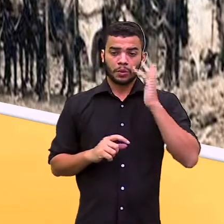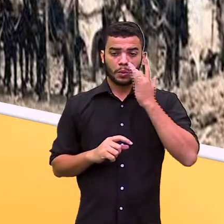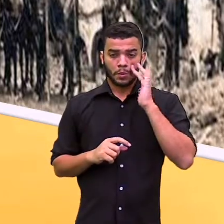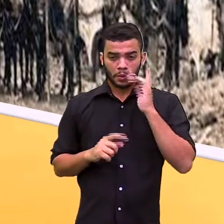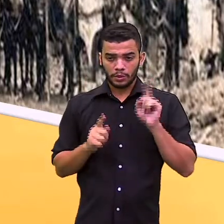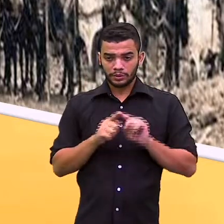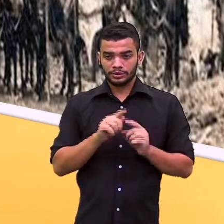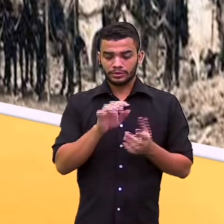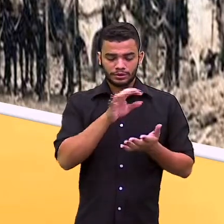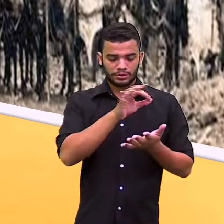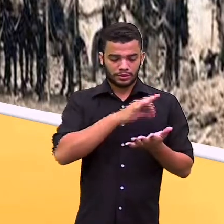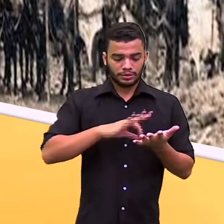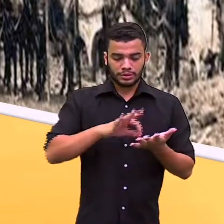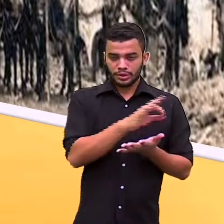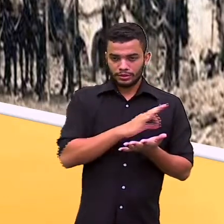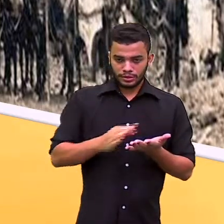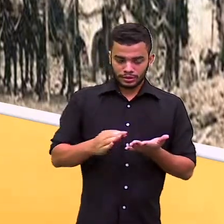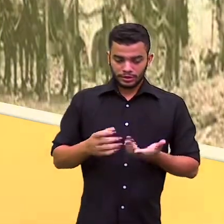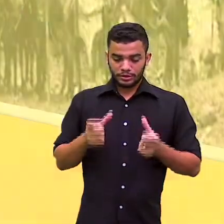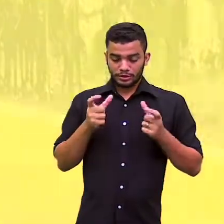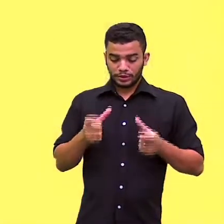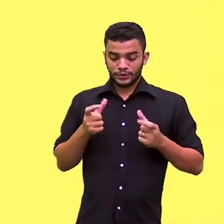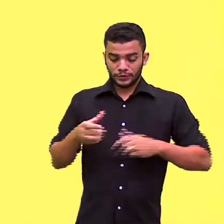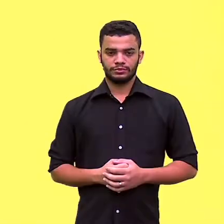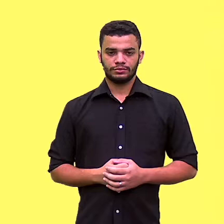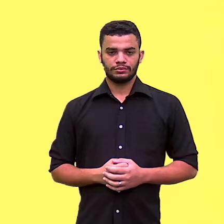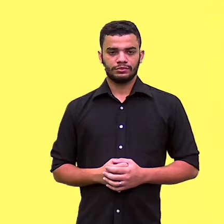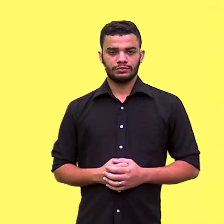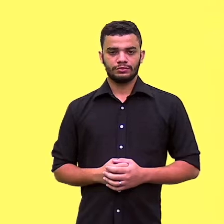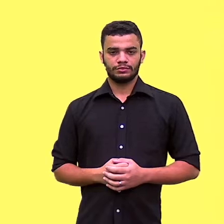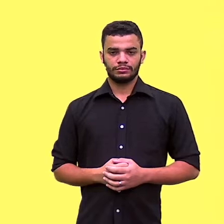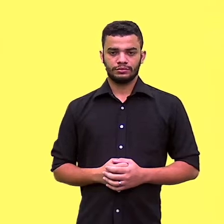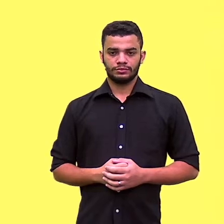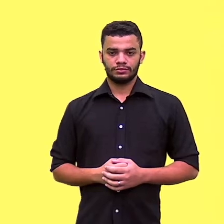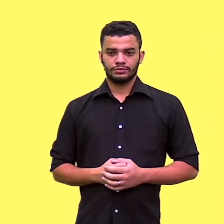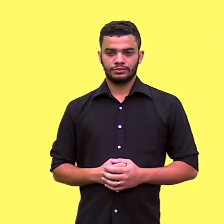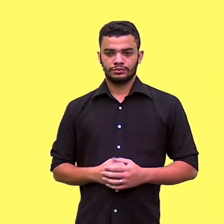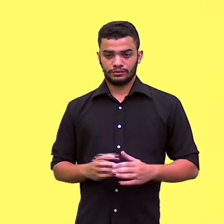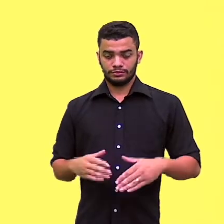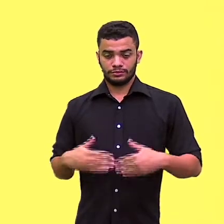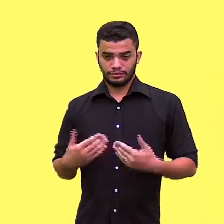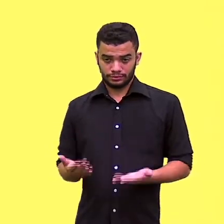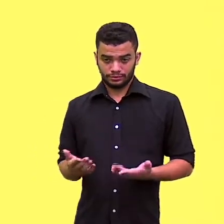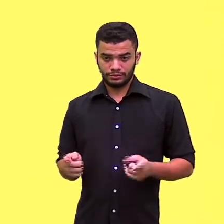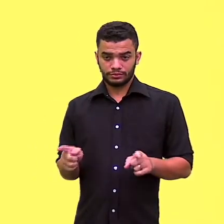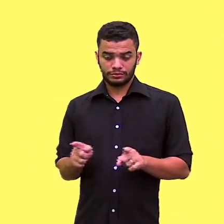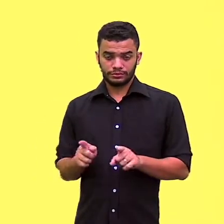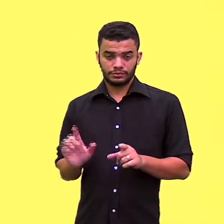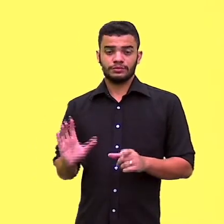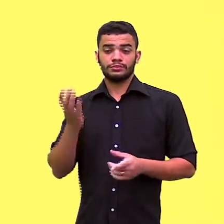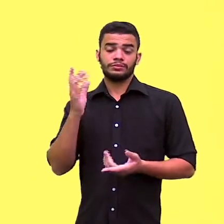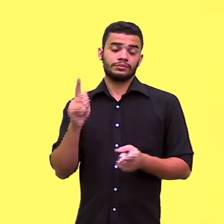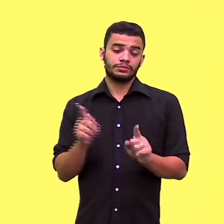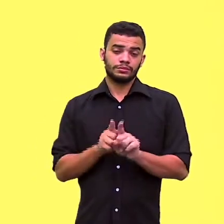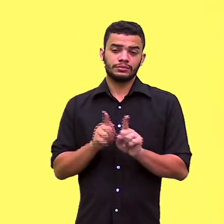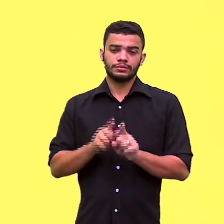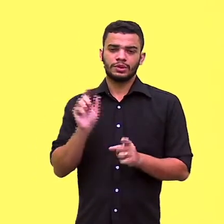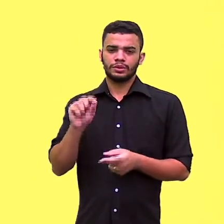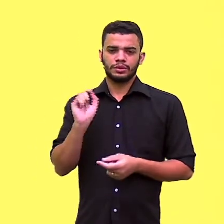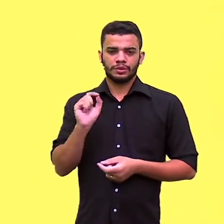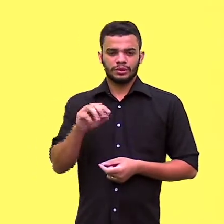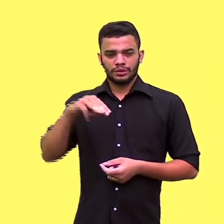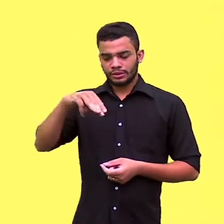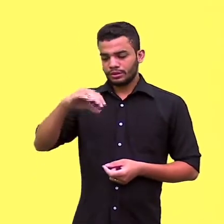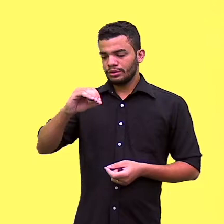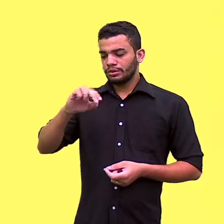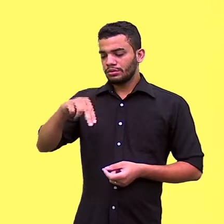Temos outro meio de transporte, as moções. As chamadas monções foram expedições fluviais que entre a